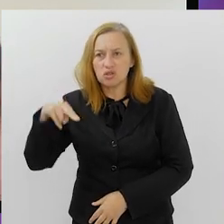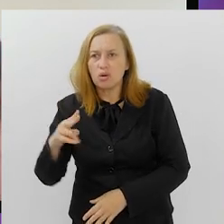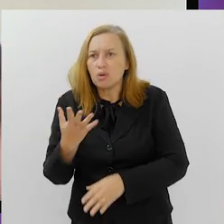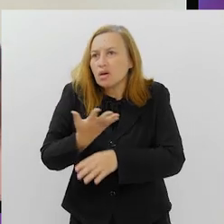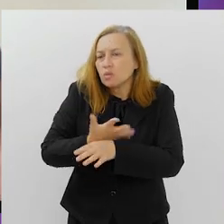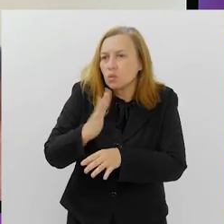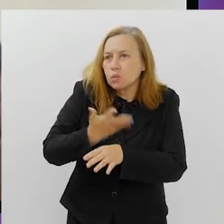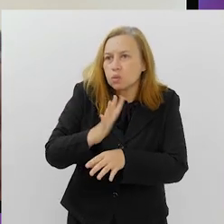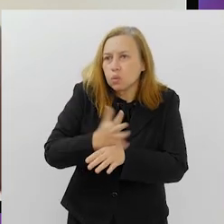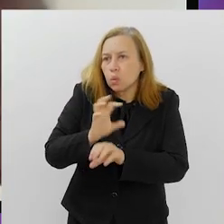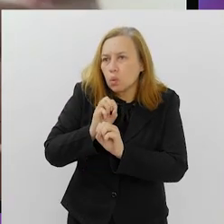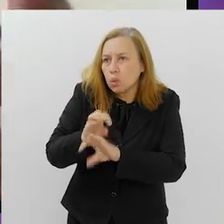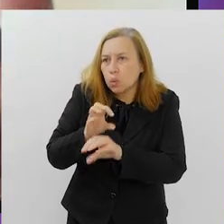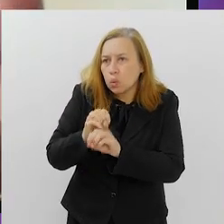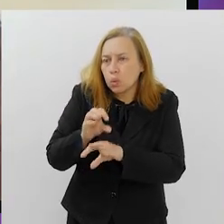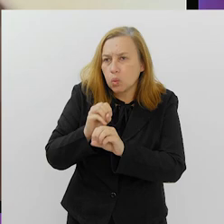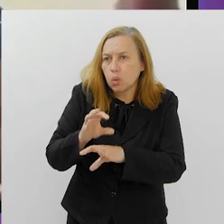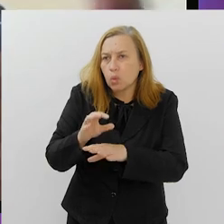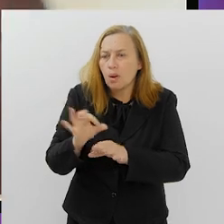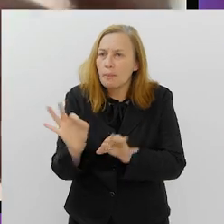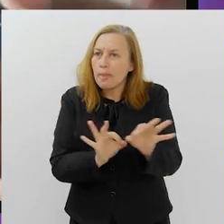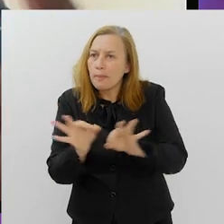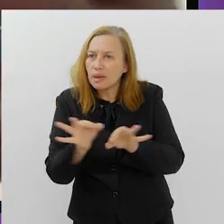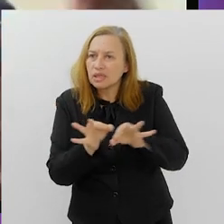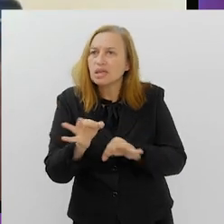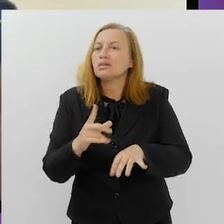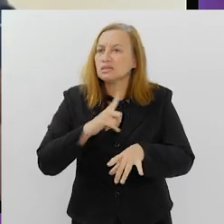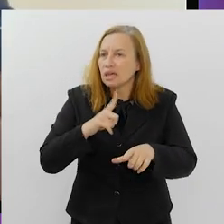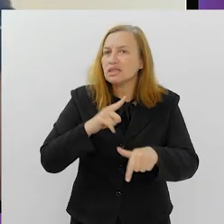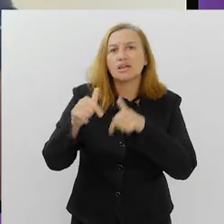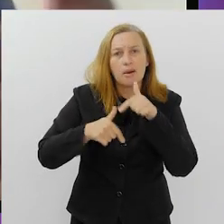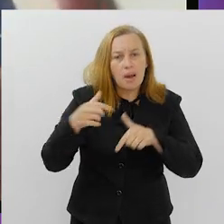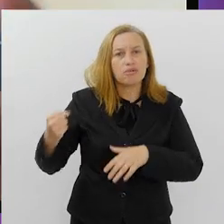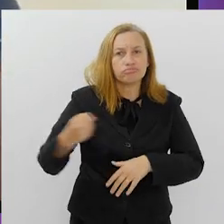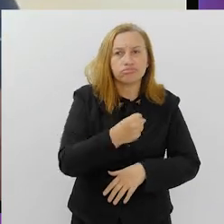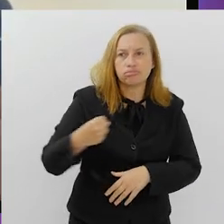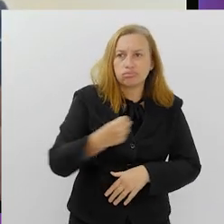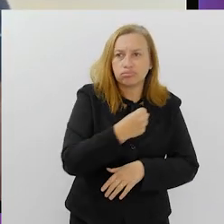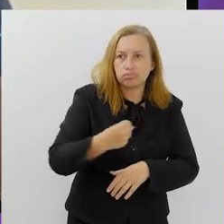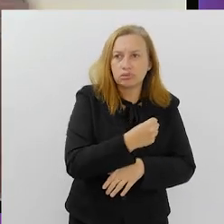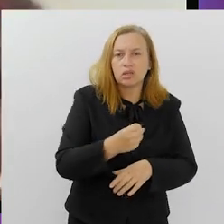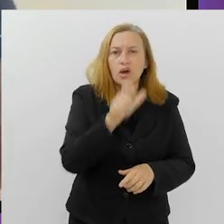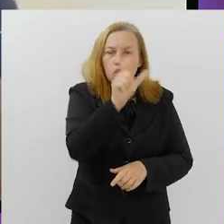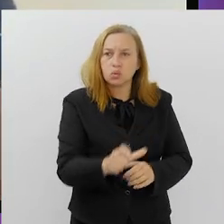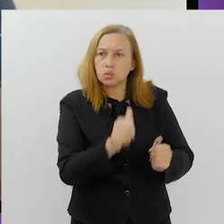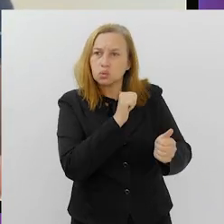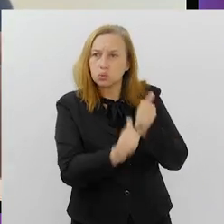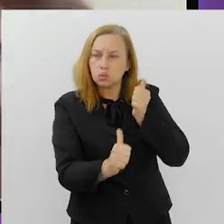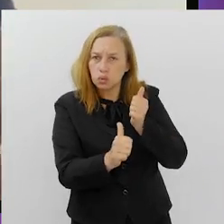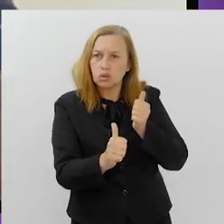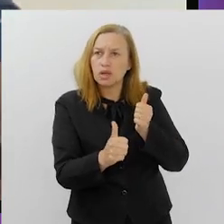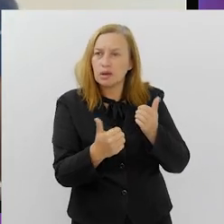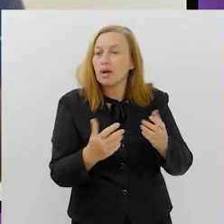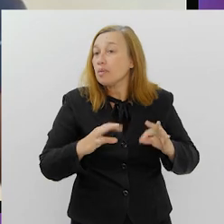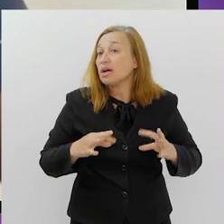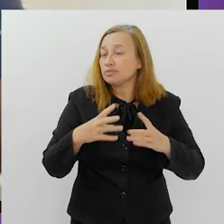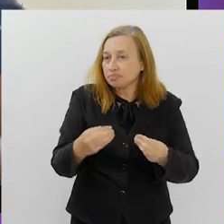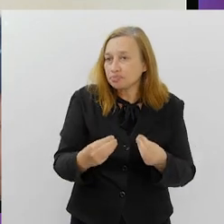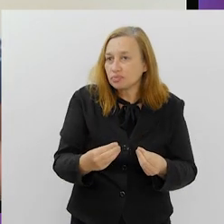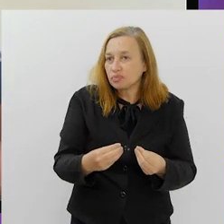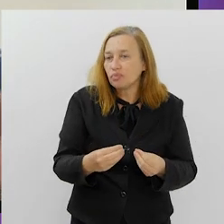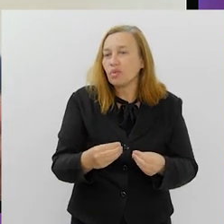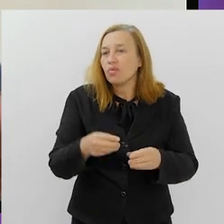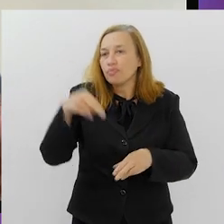é fruto de um planejamento, né? E como você falou, isso tudo gera emprego, né, para os atletas, para a família dos atletas, para os staff, entendeu?